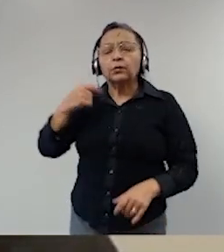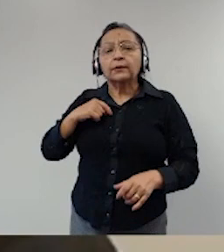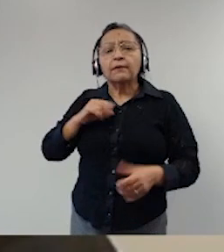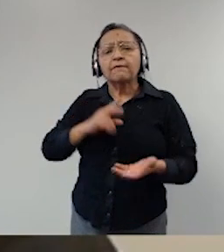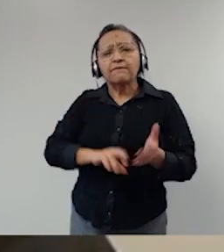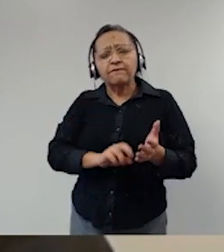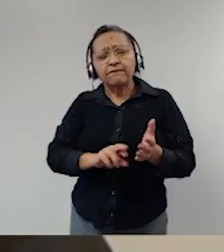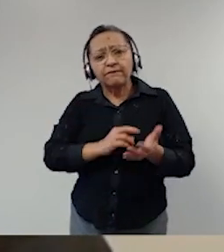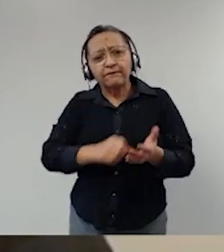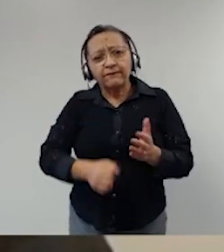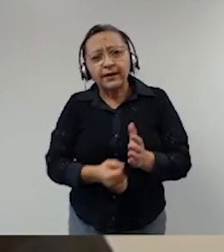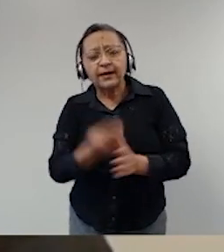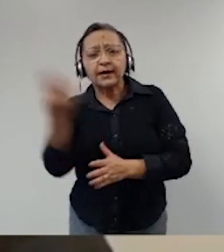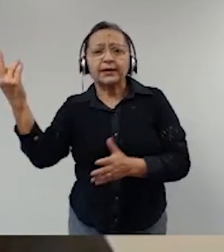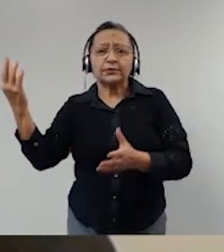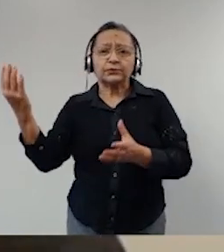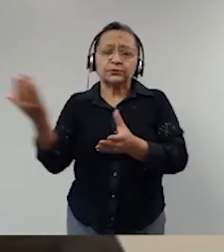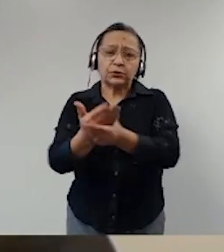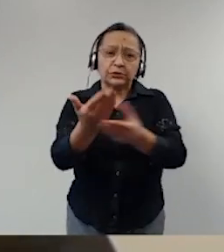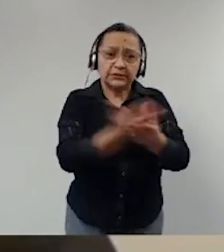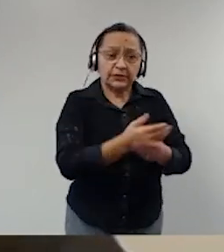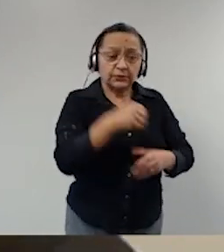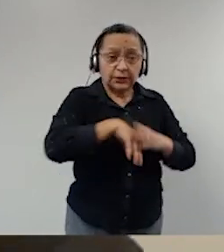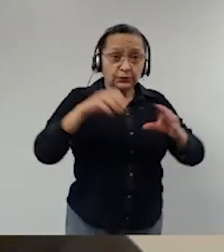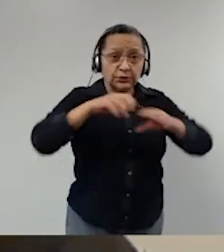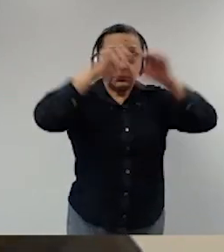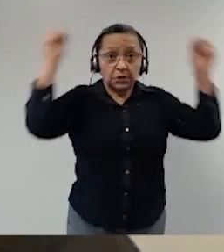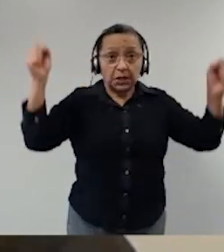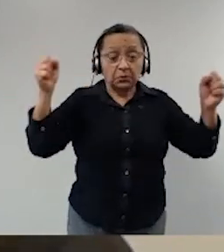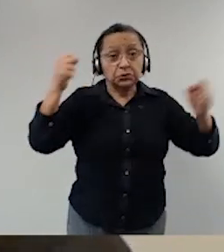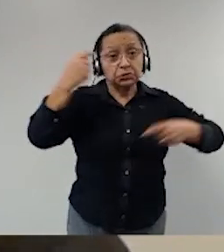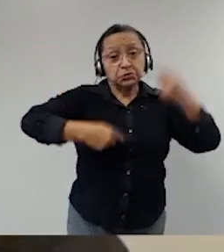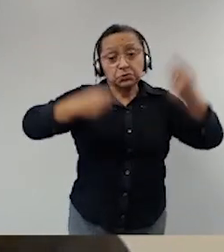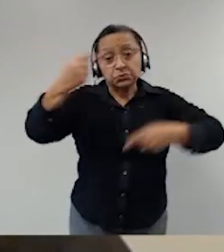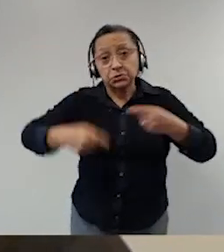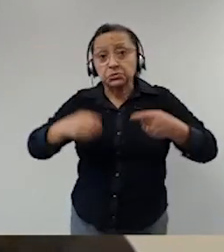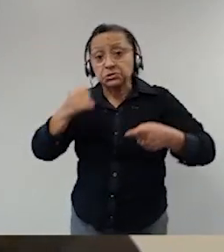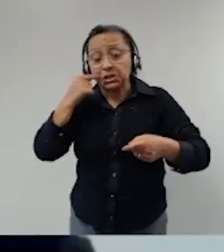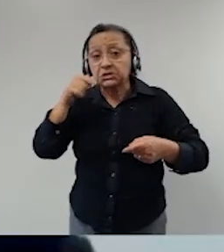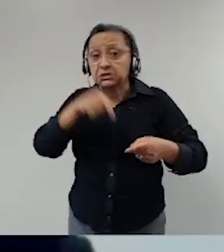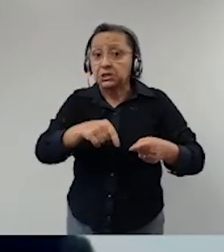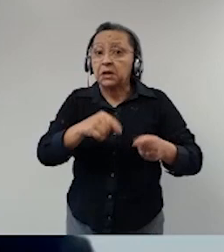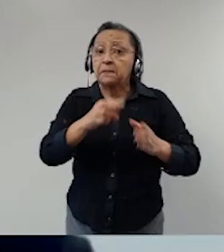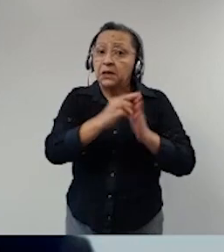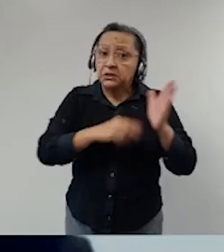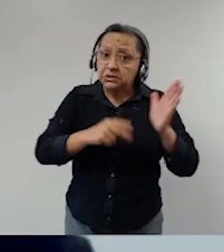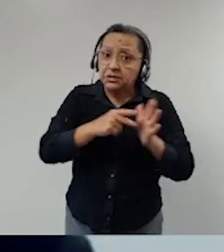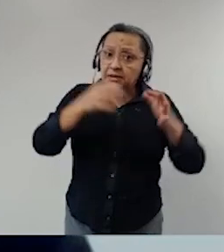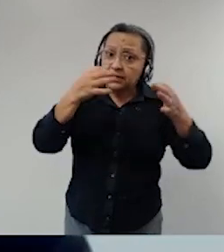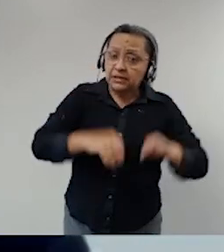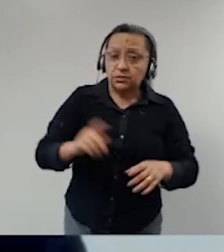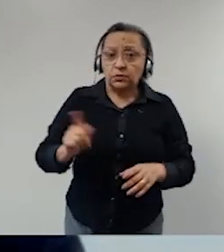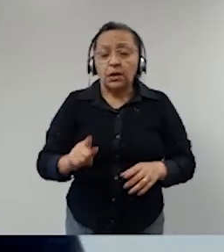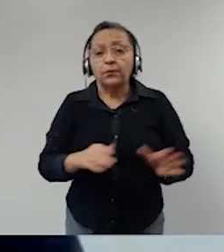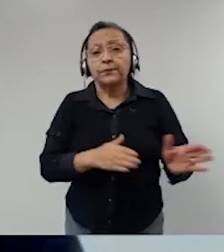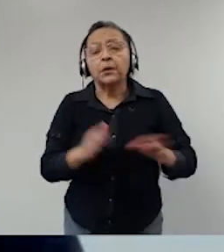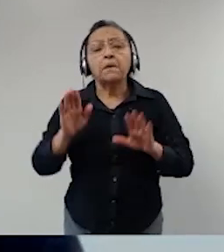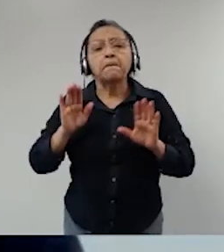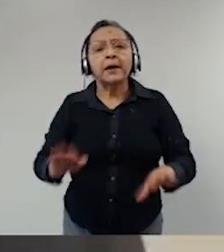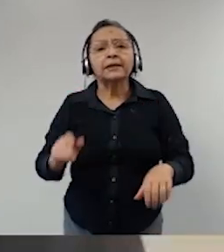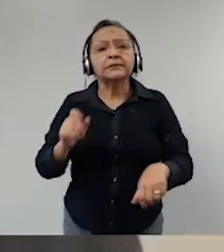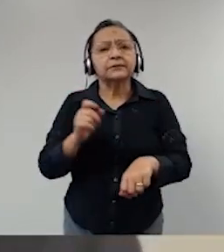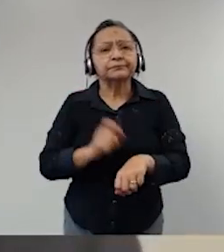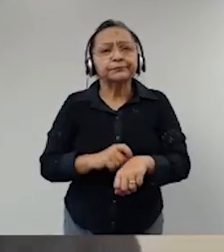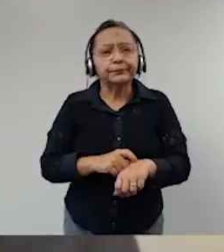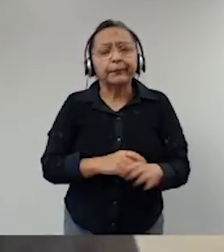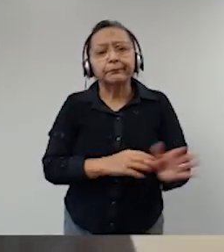tribunal discutindo se a cláusula de força maior deve ou não ter aplicação. Mas nessa altura o